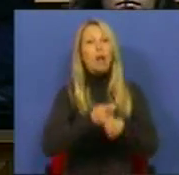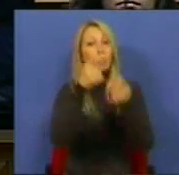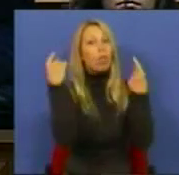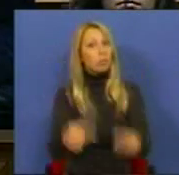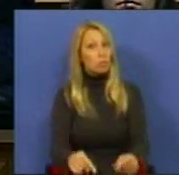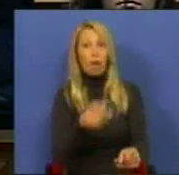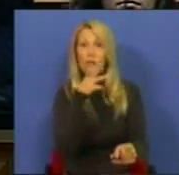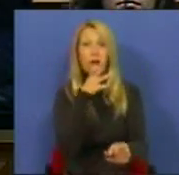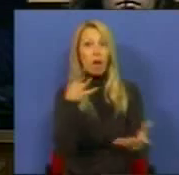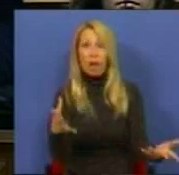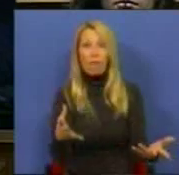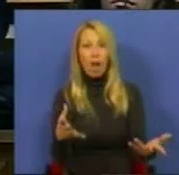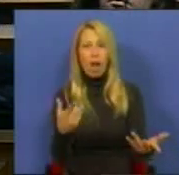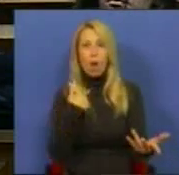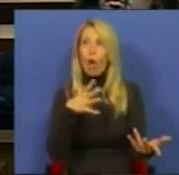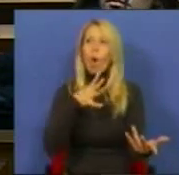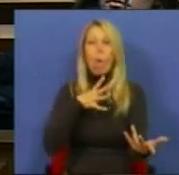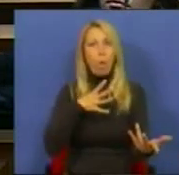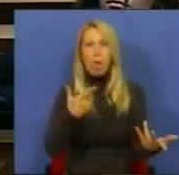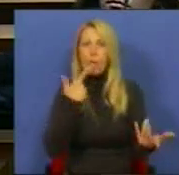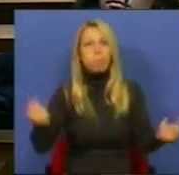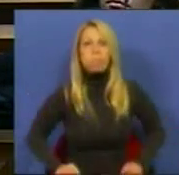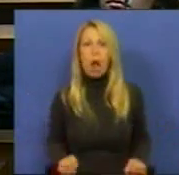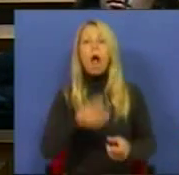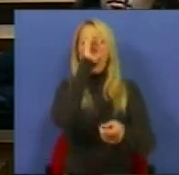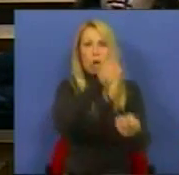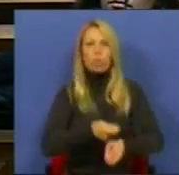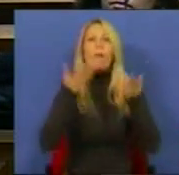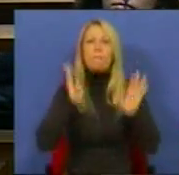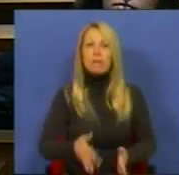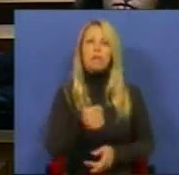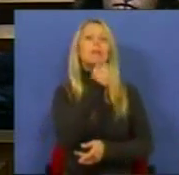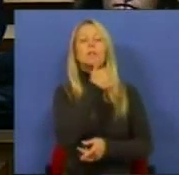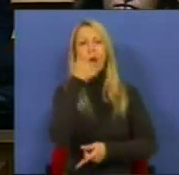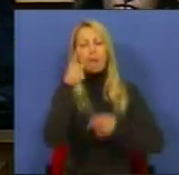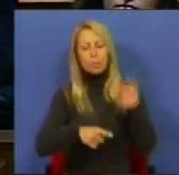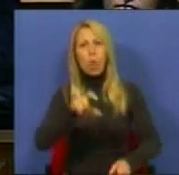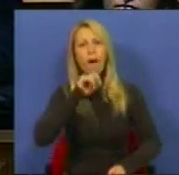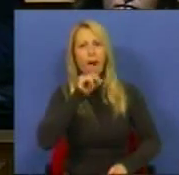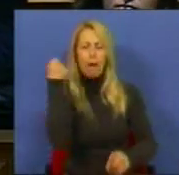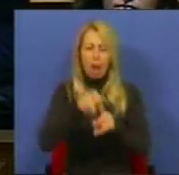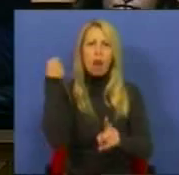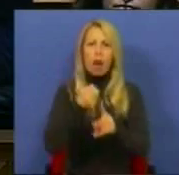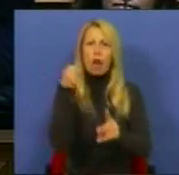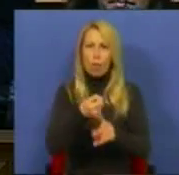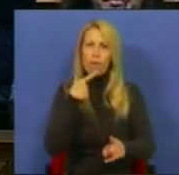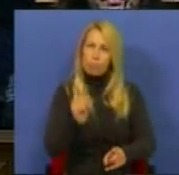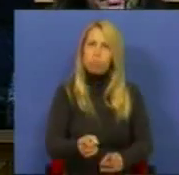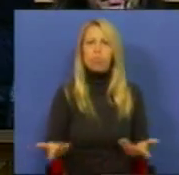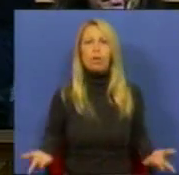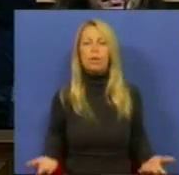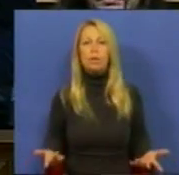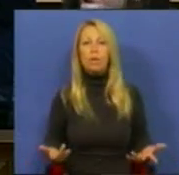gente assustada. A agricultura precisa de decisões e de gente capaz de lutar por ela.